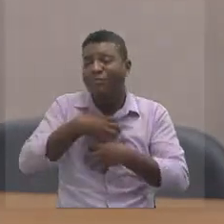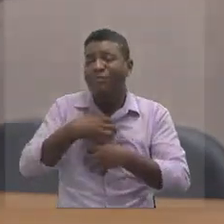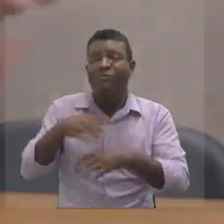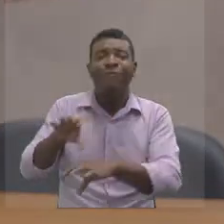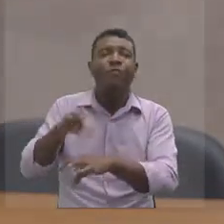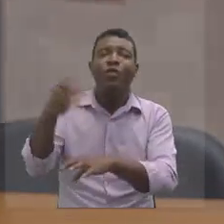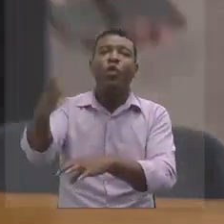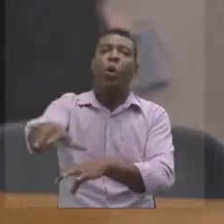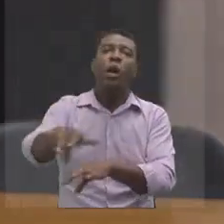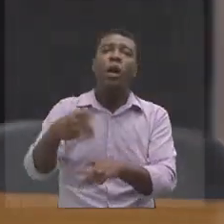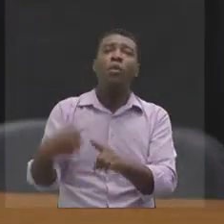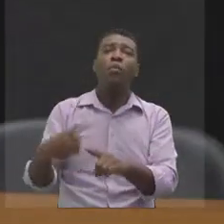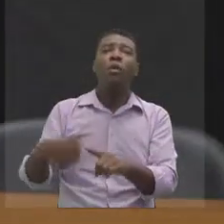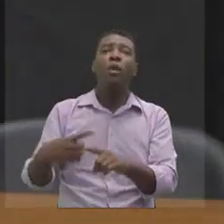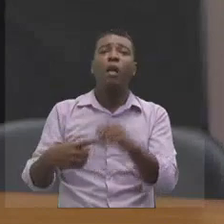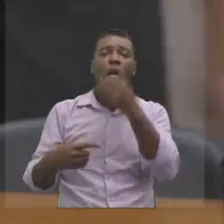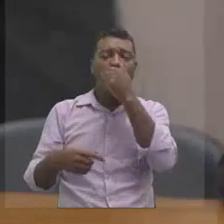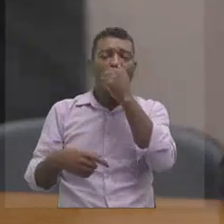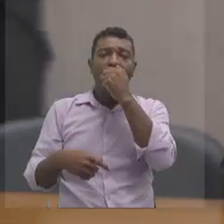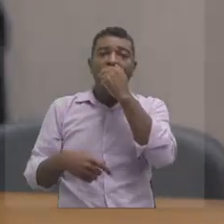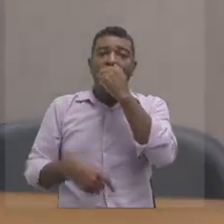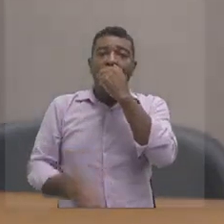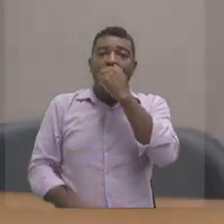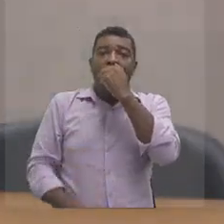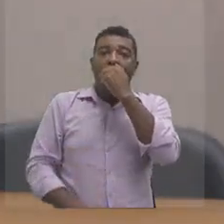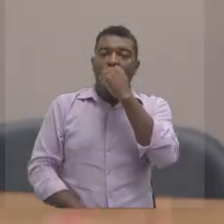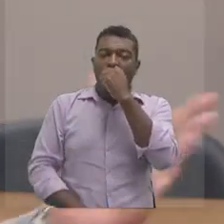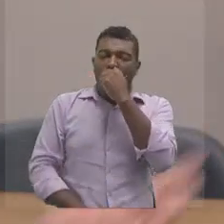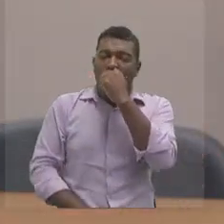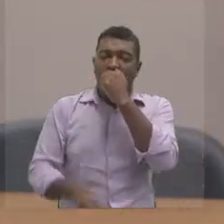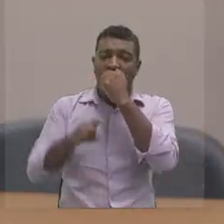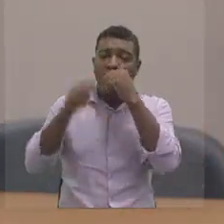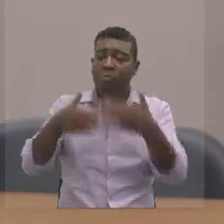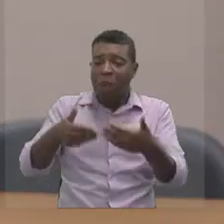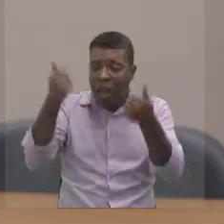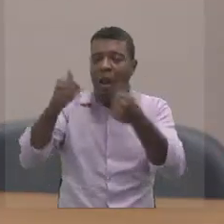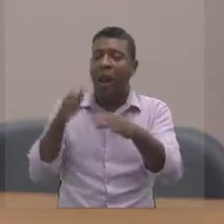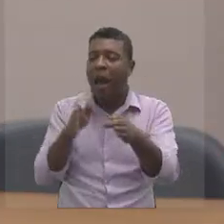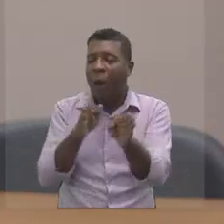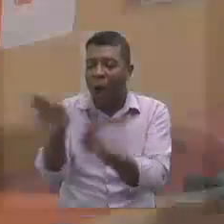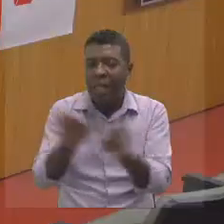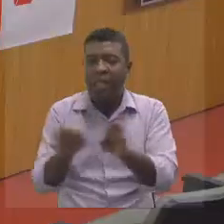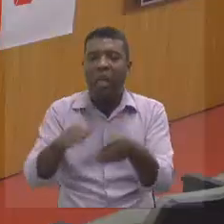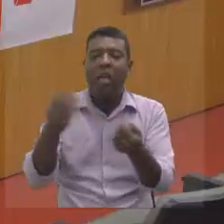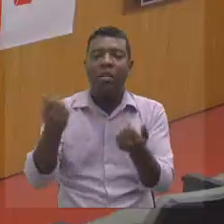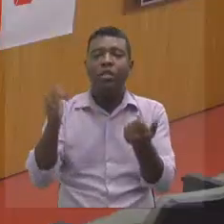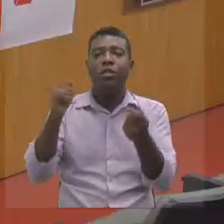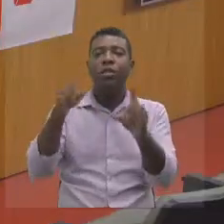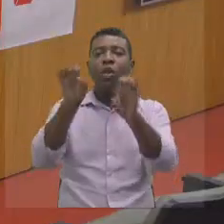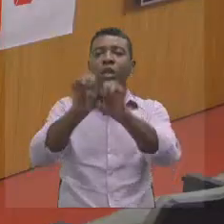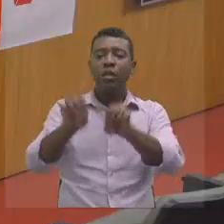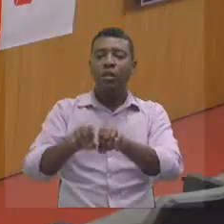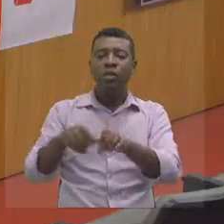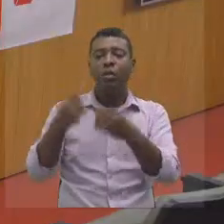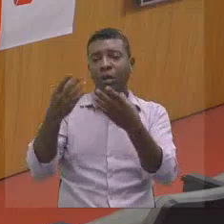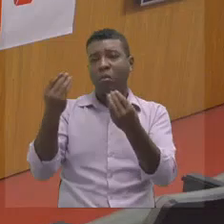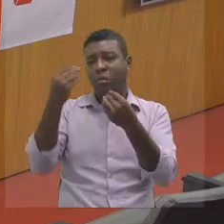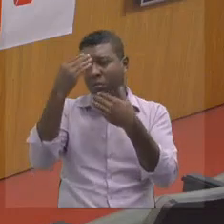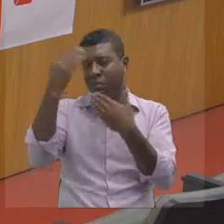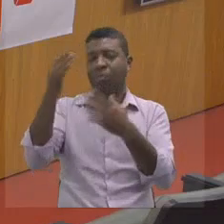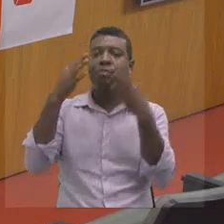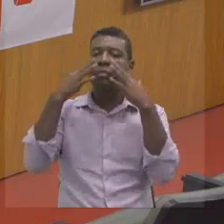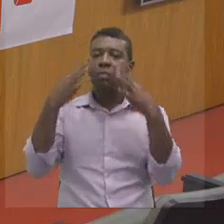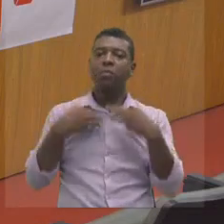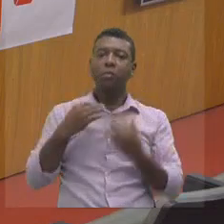de verdade de melhorar essa infraestrutura e o meu muito obrigado pela atenção Obrigado Deputado